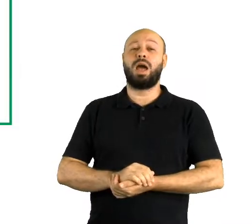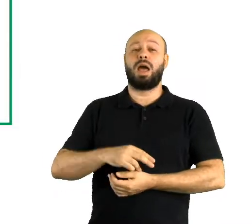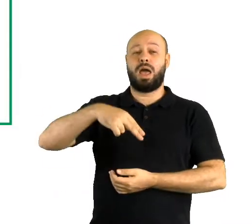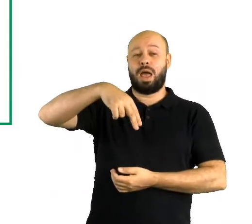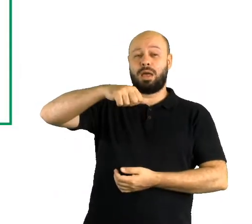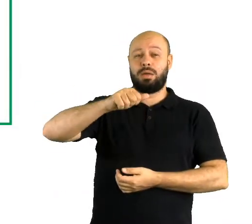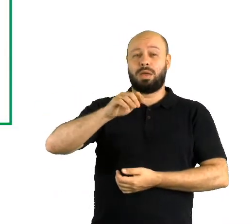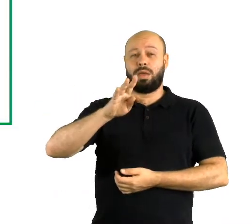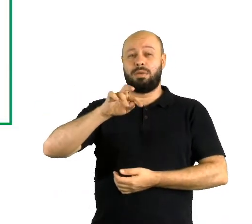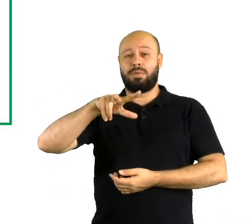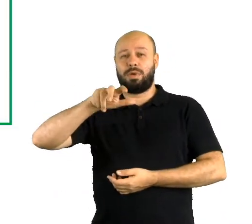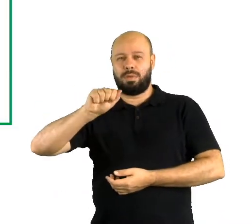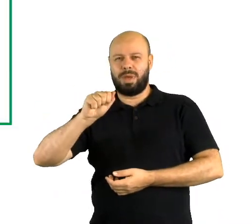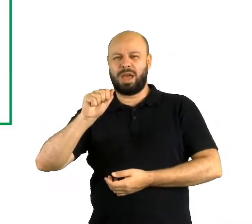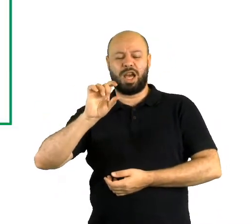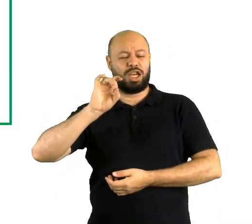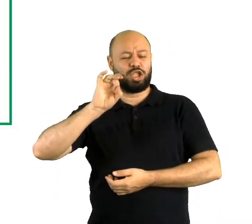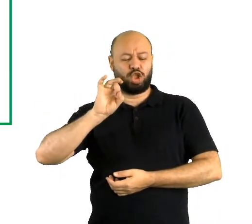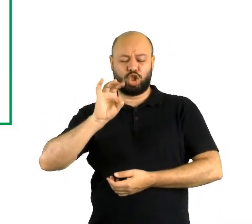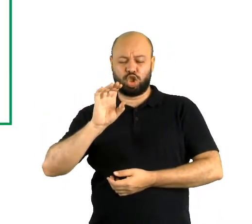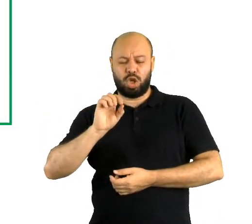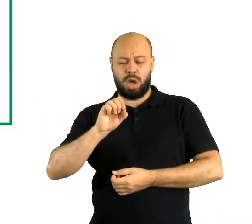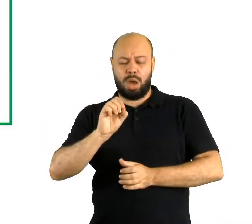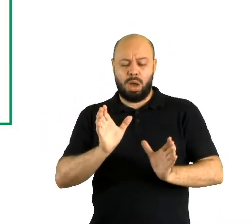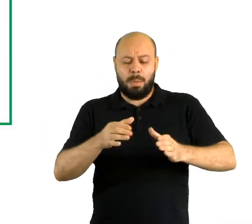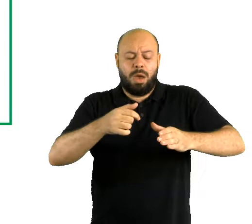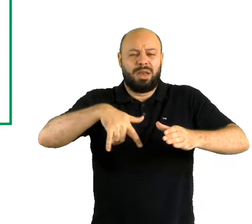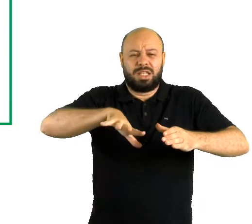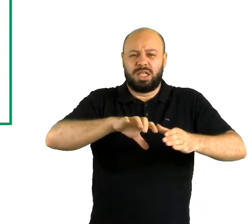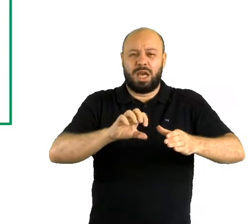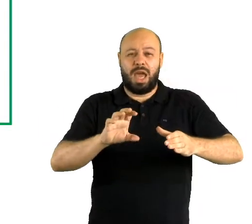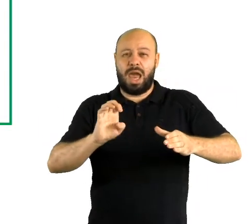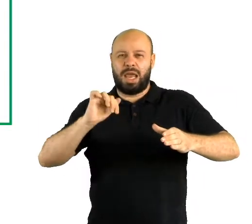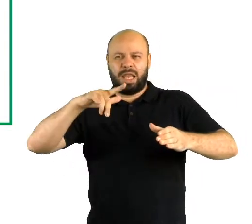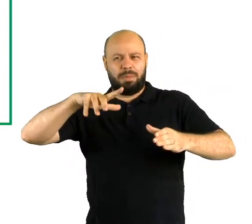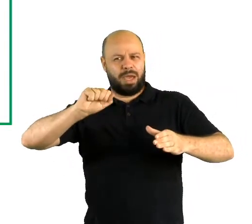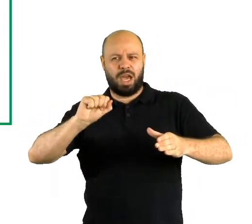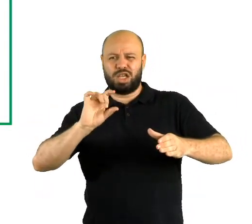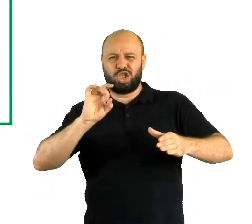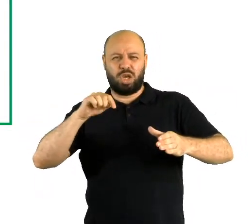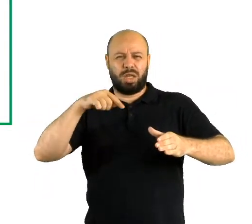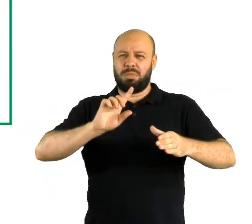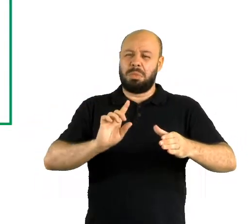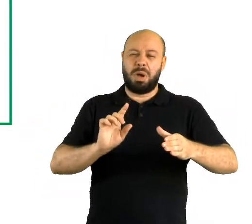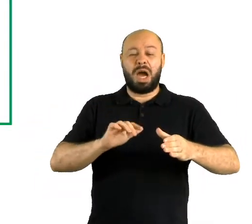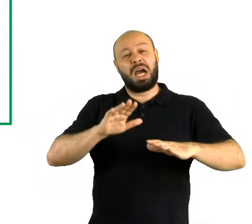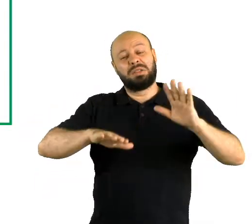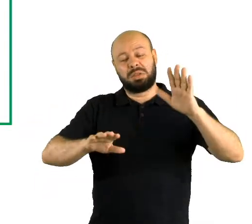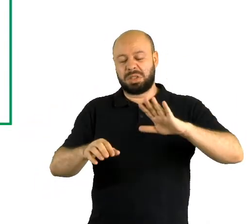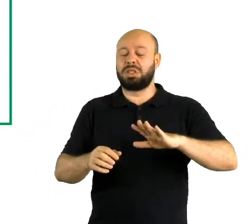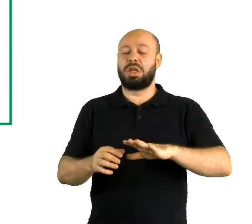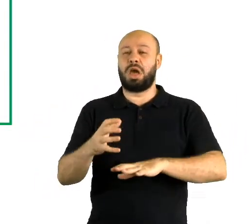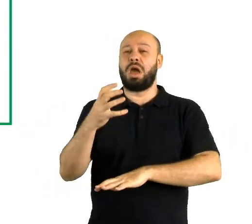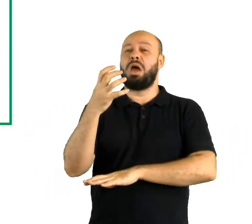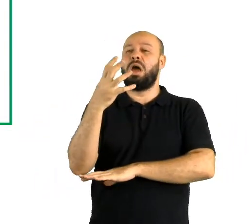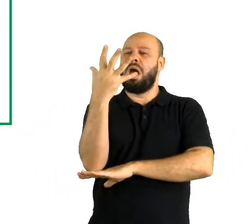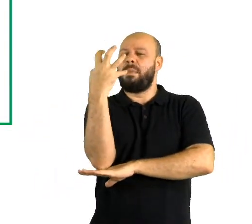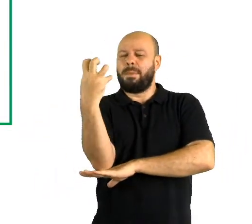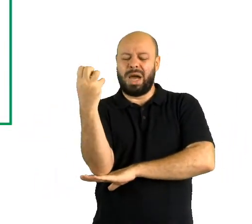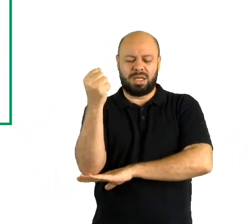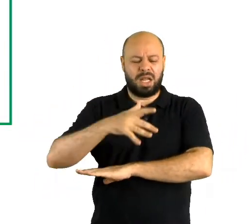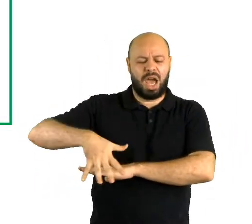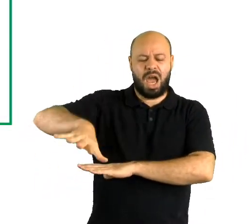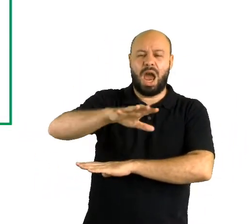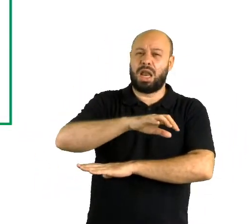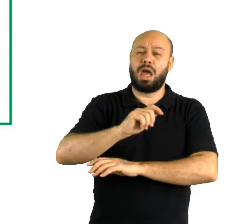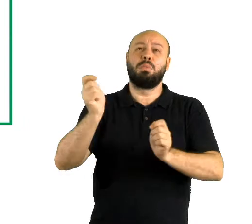ela é daquela região, não significa que ela é endêmica não, né? Por exemplo, uma planta do cerrado nativa, ela pode ser do cerrado e na